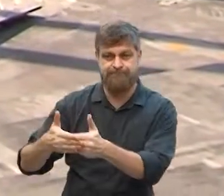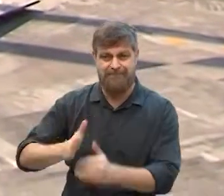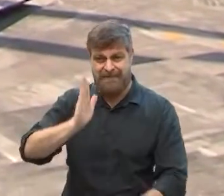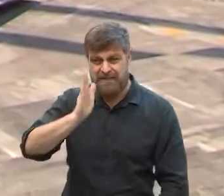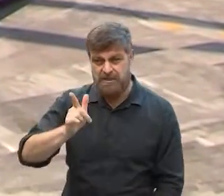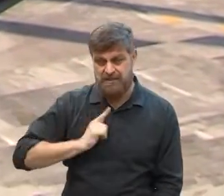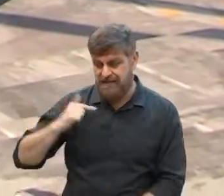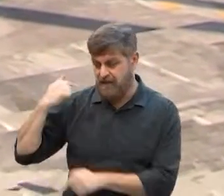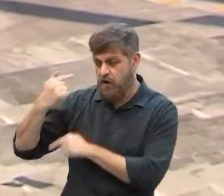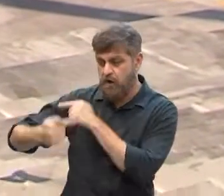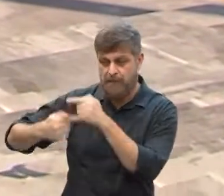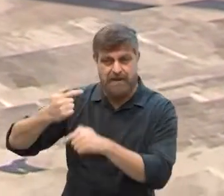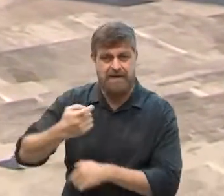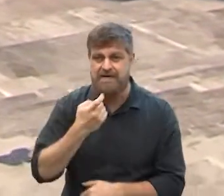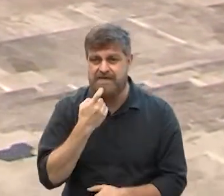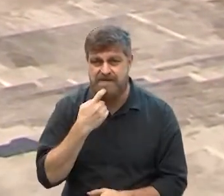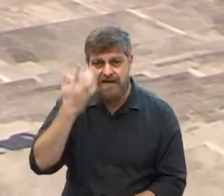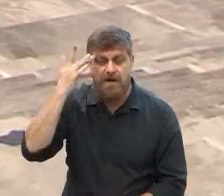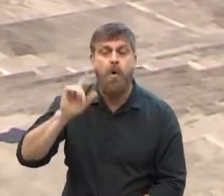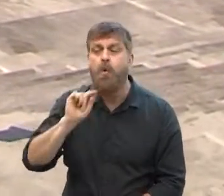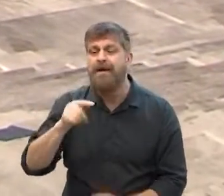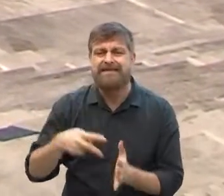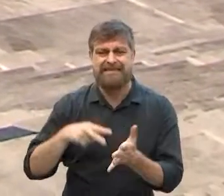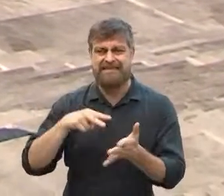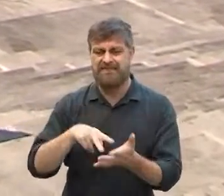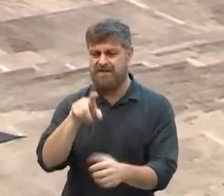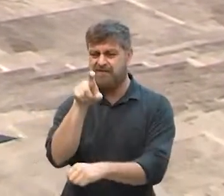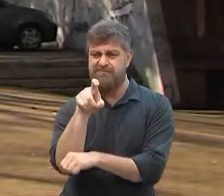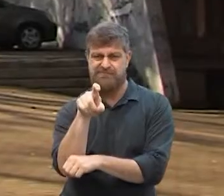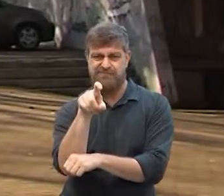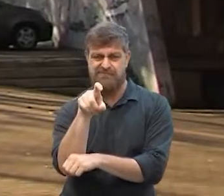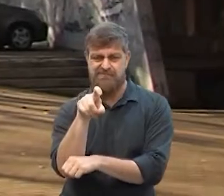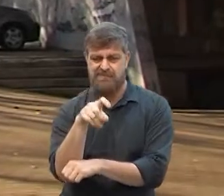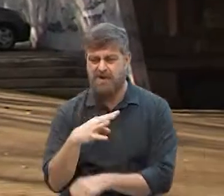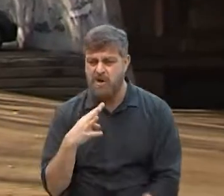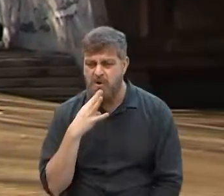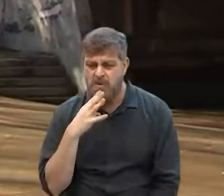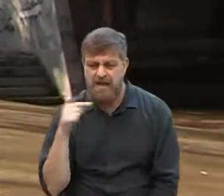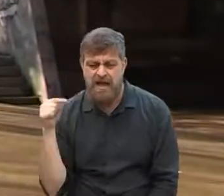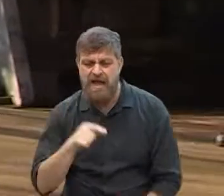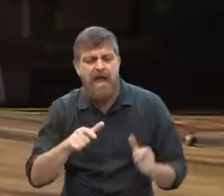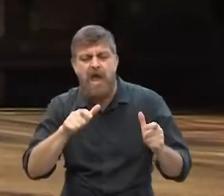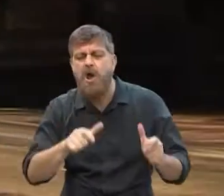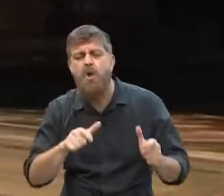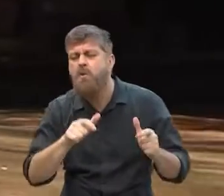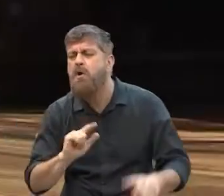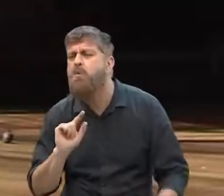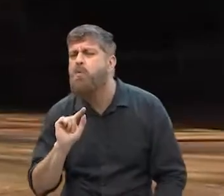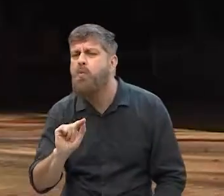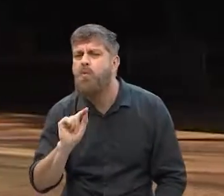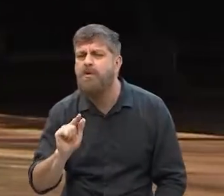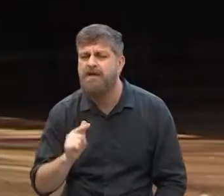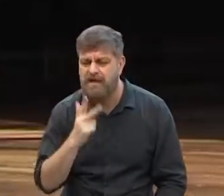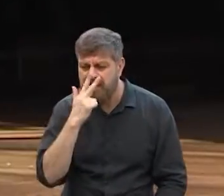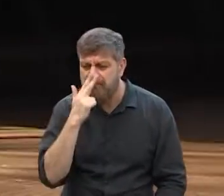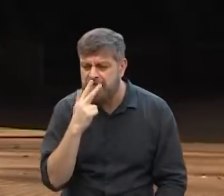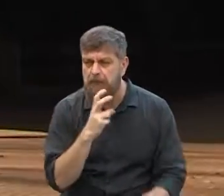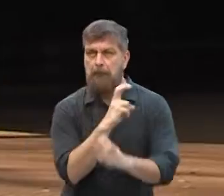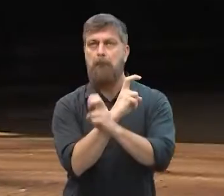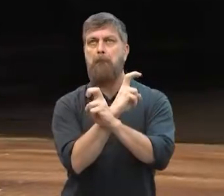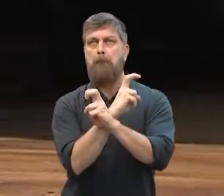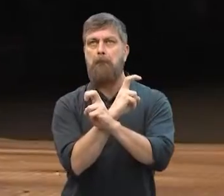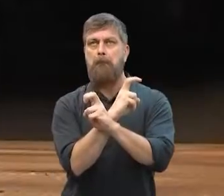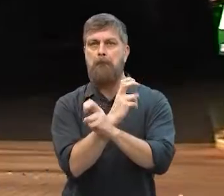uma geração em Campinas que nem sabe mais o que é o Centro de Convivência, ou já conhece o Centro de Convivência como um esqueleto, lá,